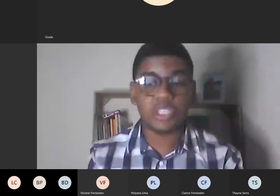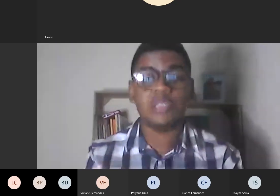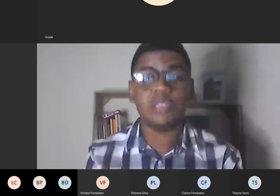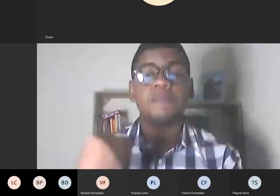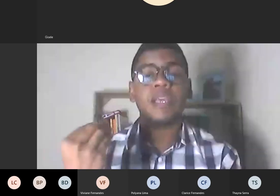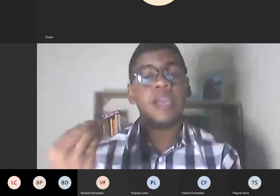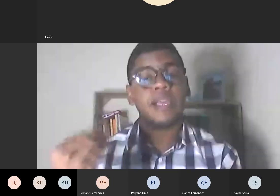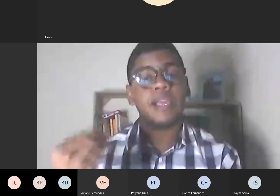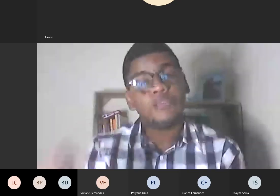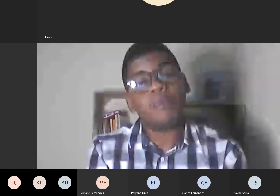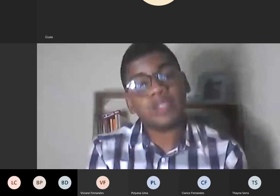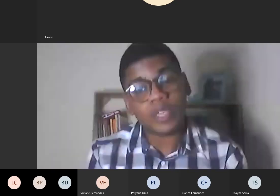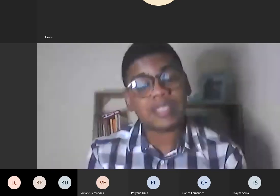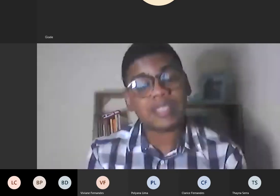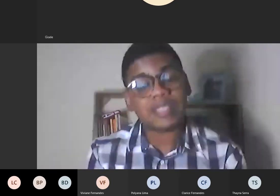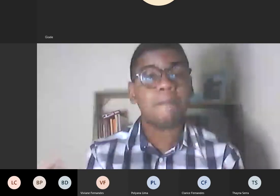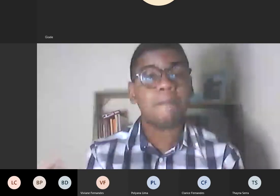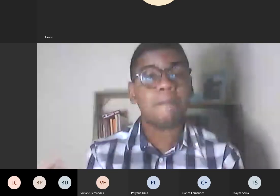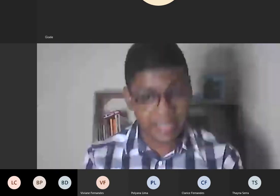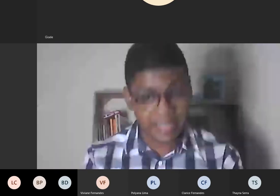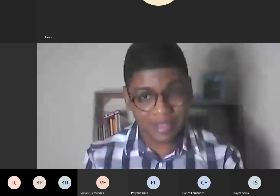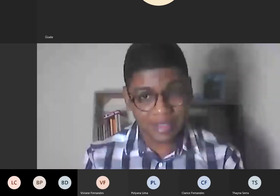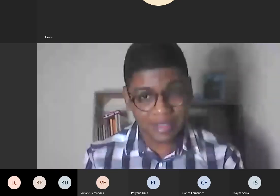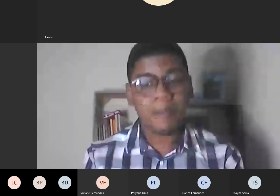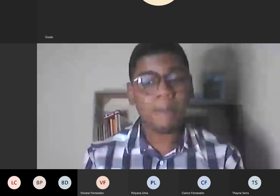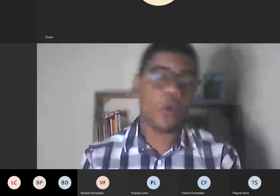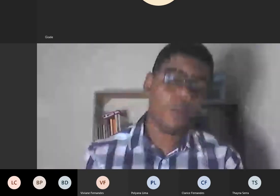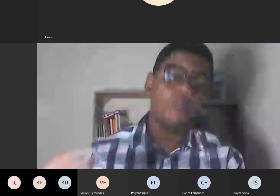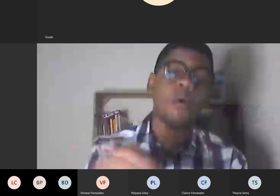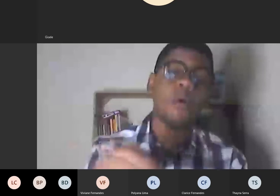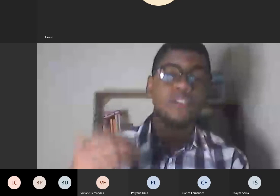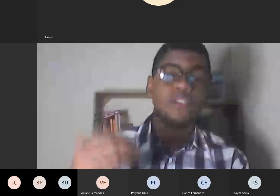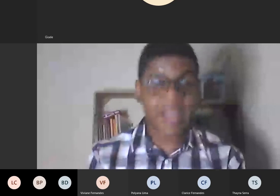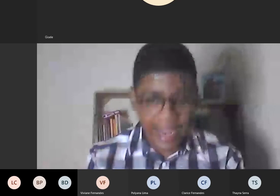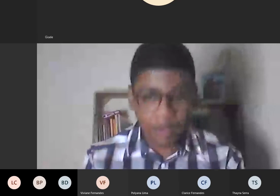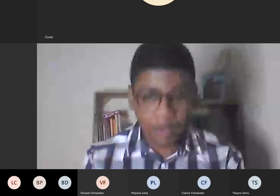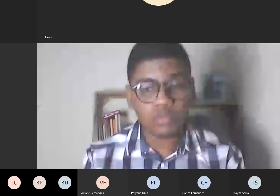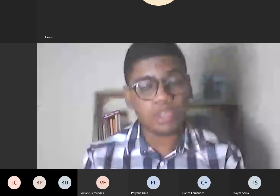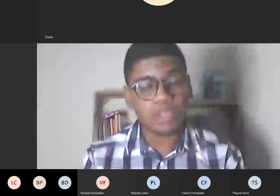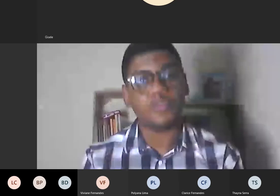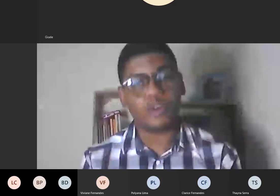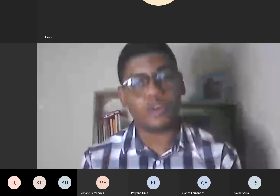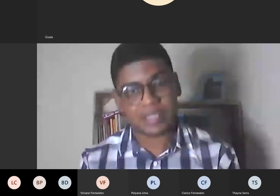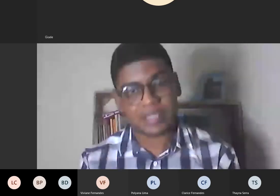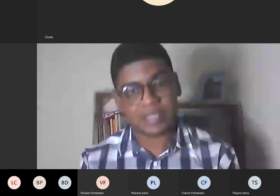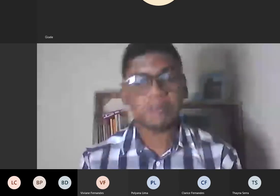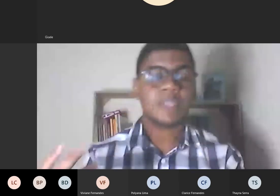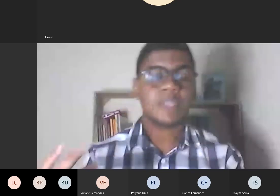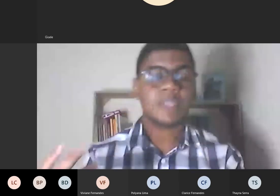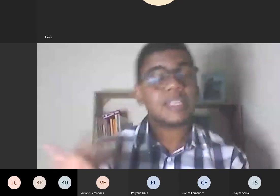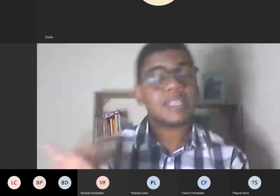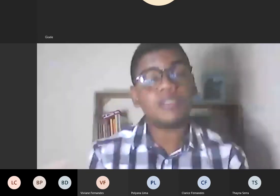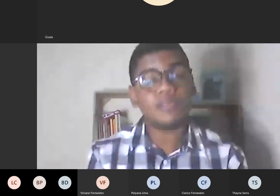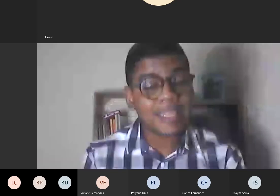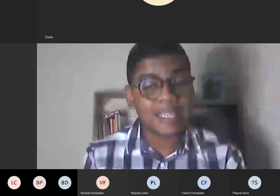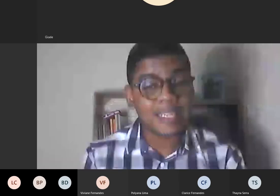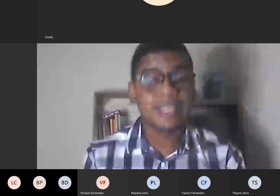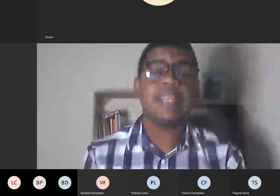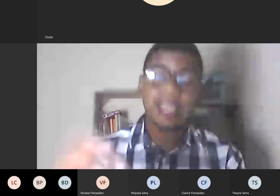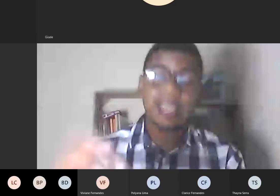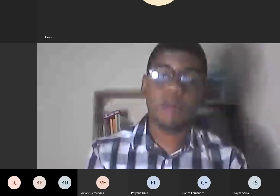podem transmitir informações a mais. Ou modificar algum tipo de informação que está